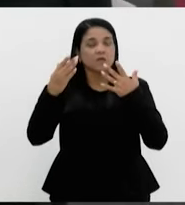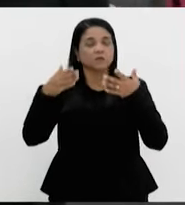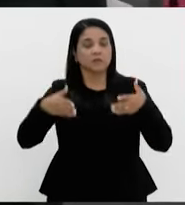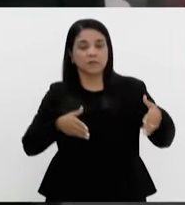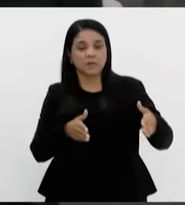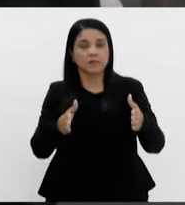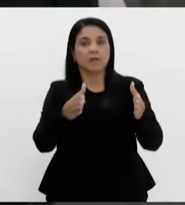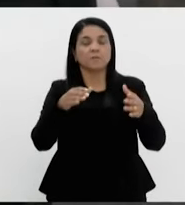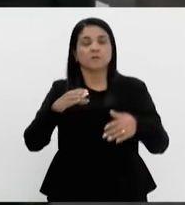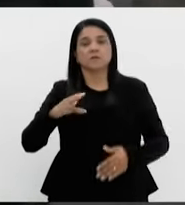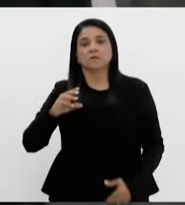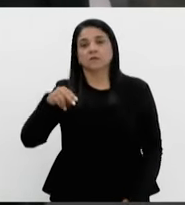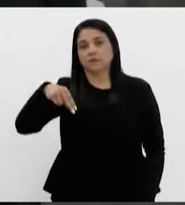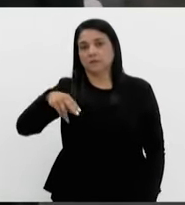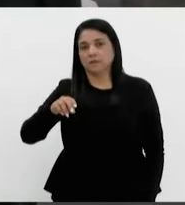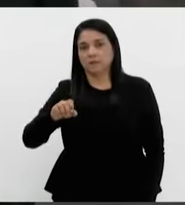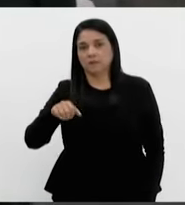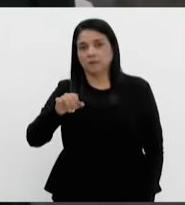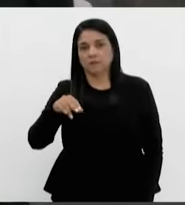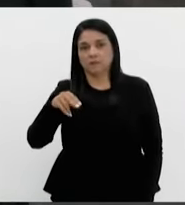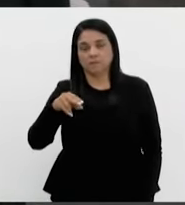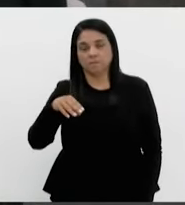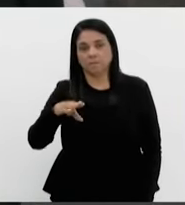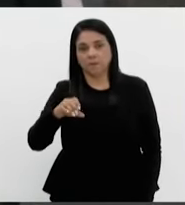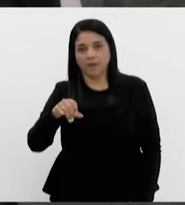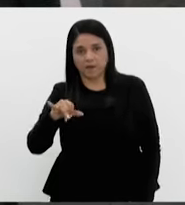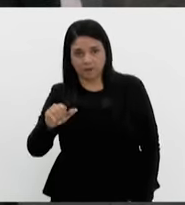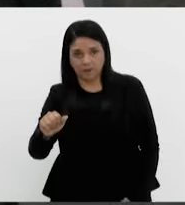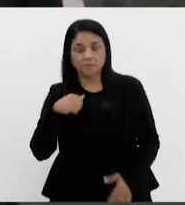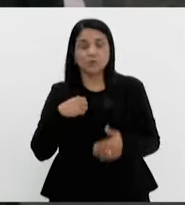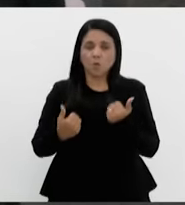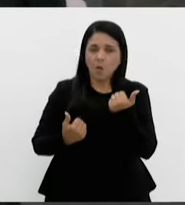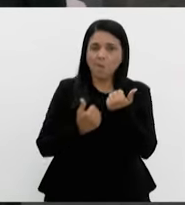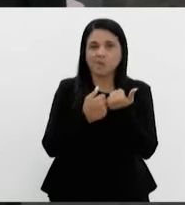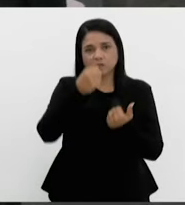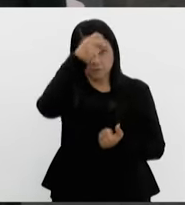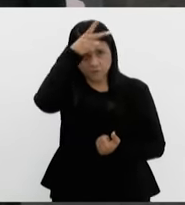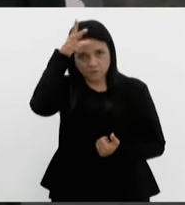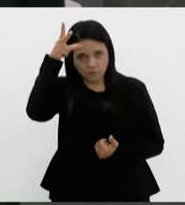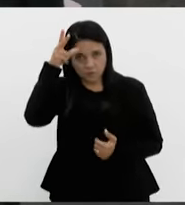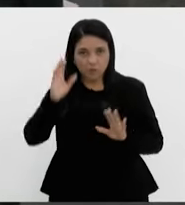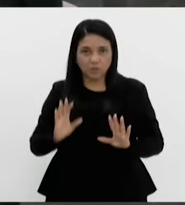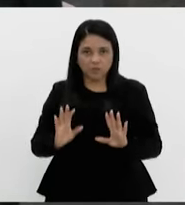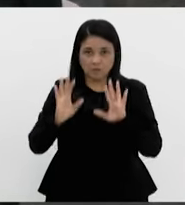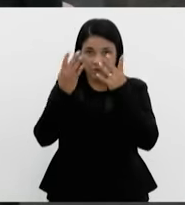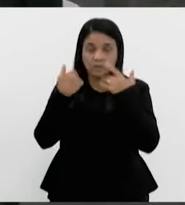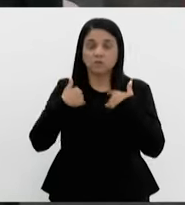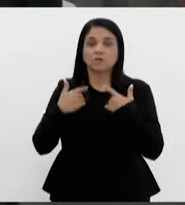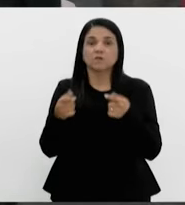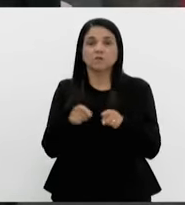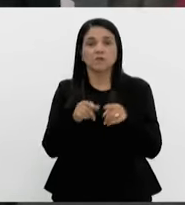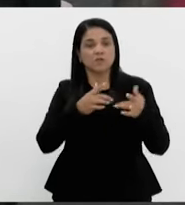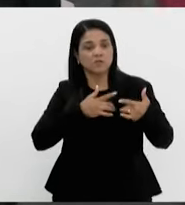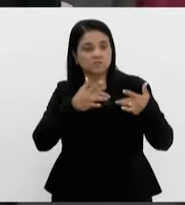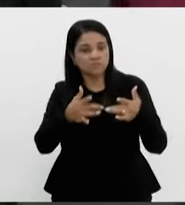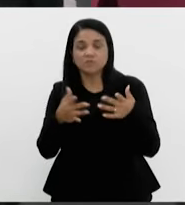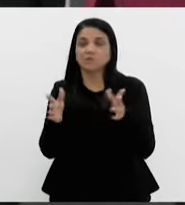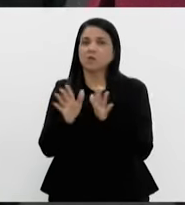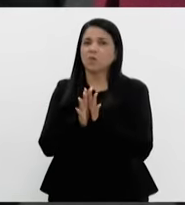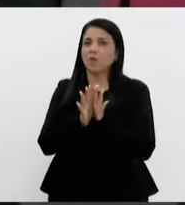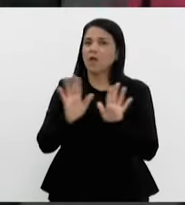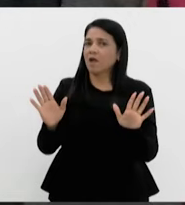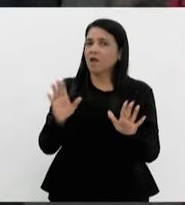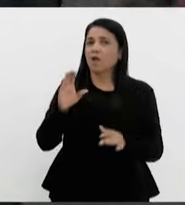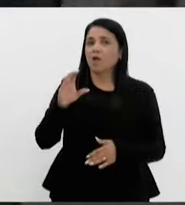esse templo em comemoração ao centenário, com apoio da prefeitura. Eu já coloco aqui à disposição do deputado Ottoni, de